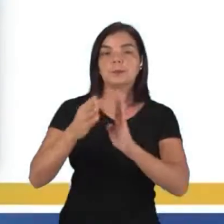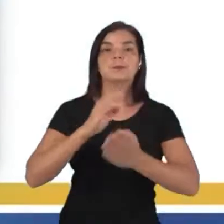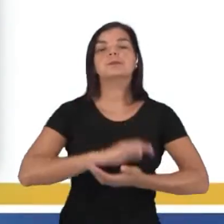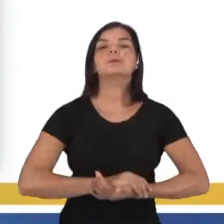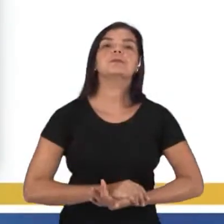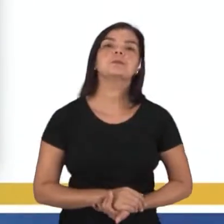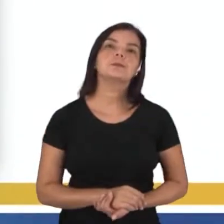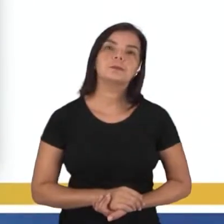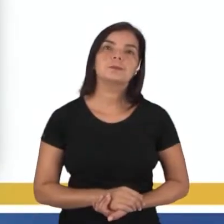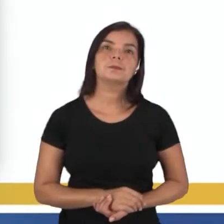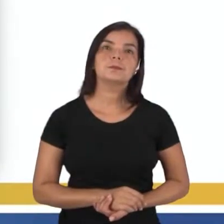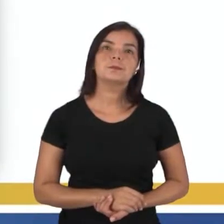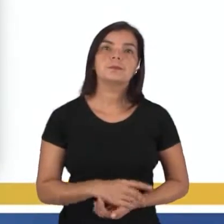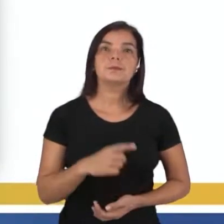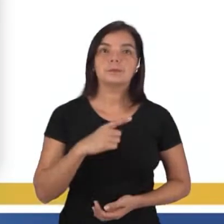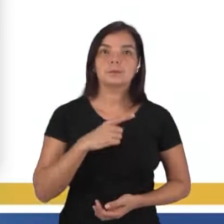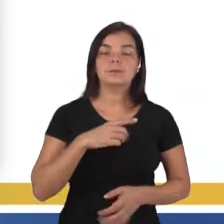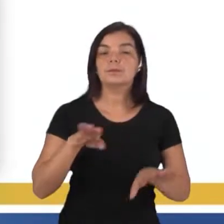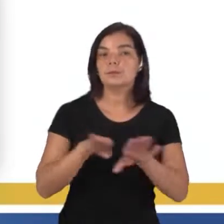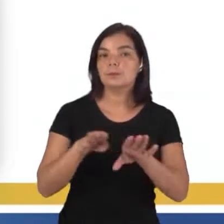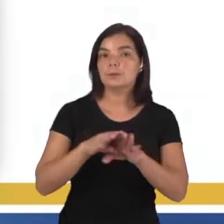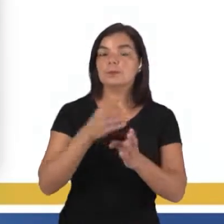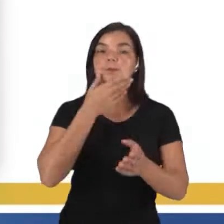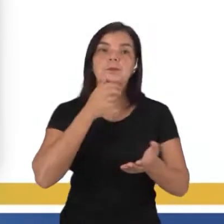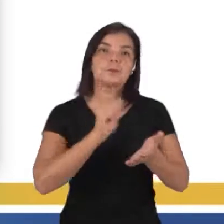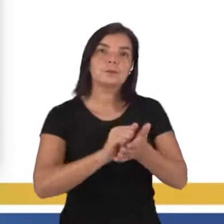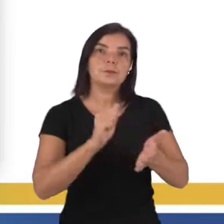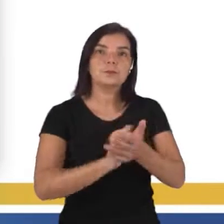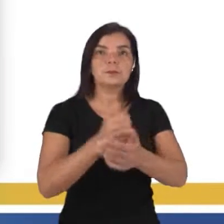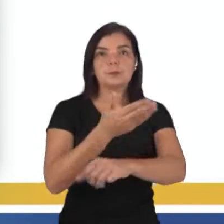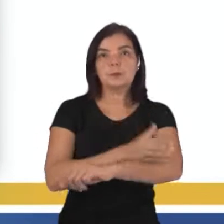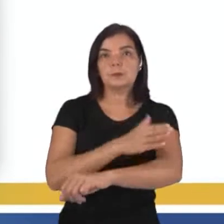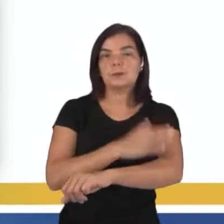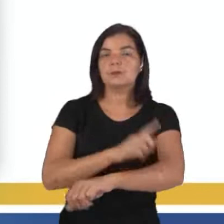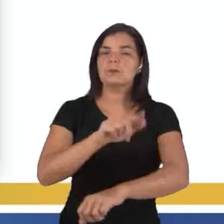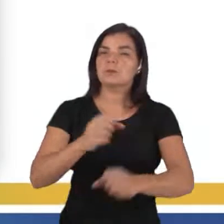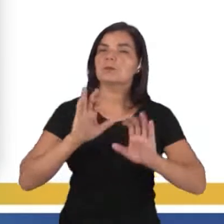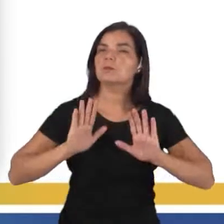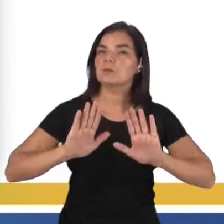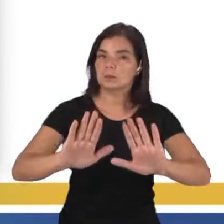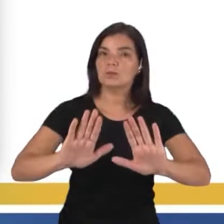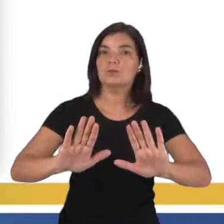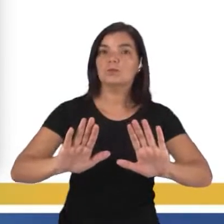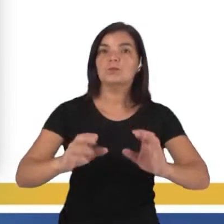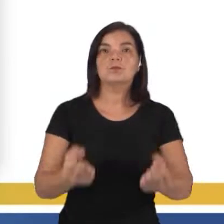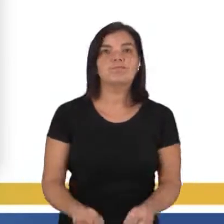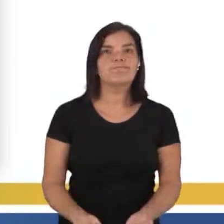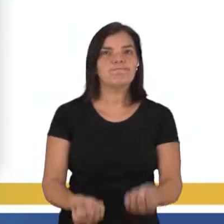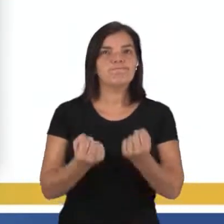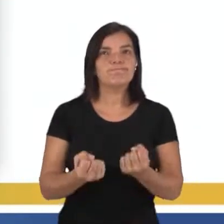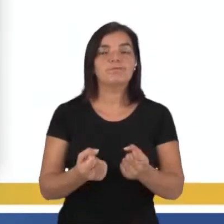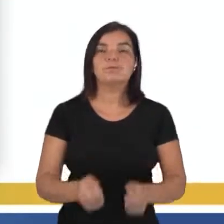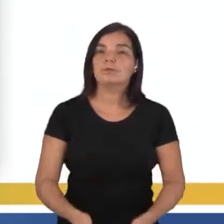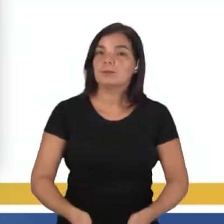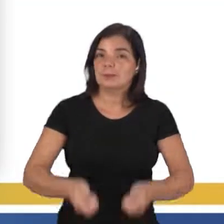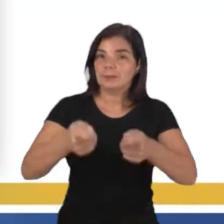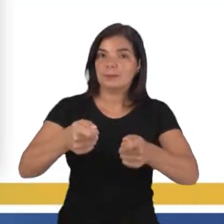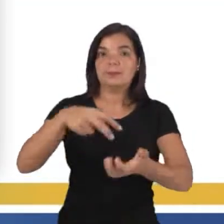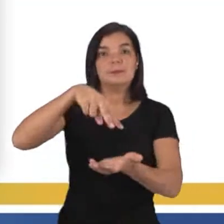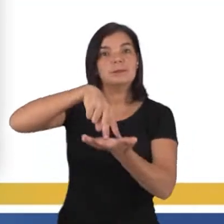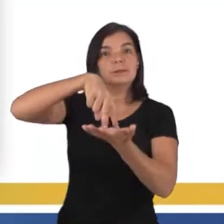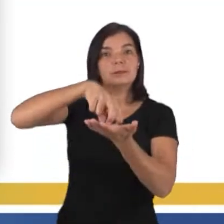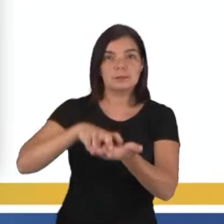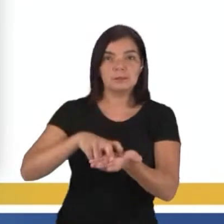lá. Segundo esse autor, o treinamento funcional é puxar, empurrar, estabilizar, levantar,